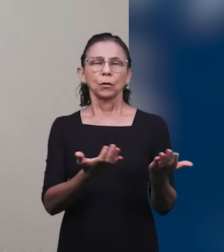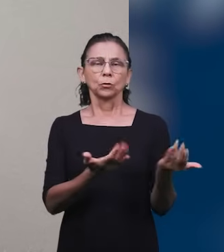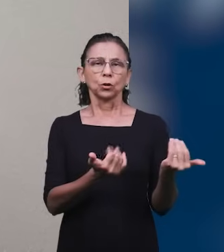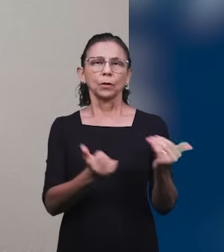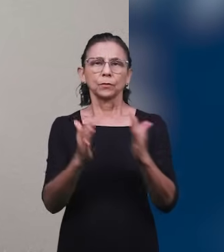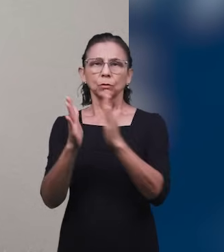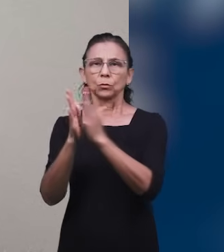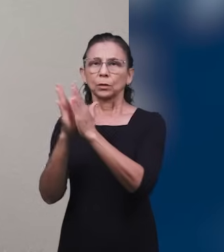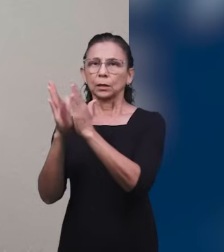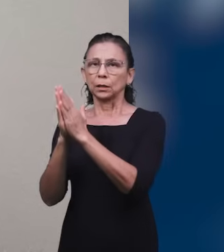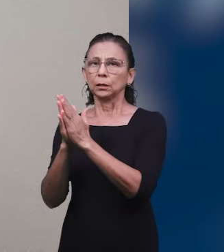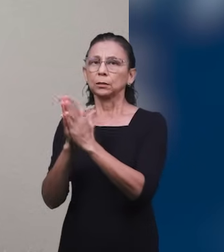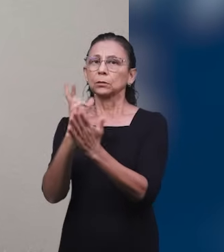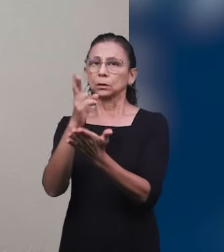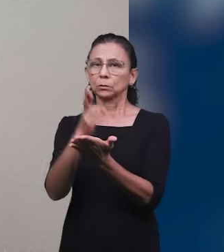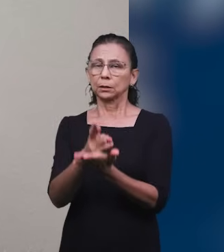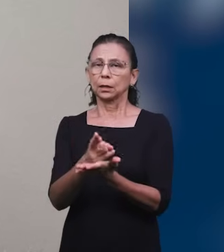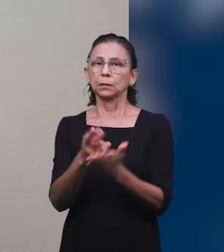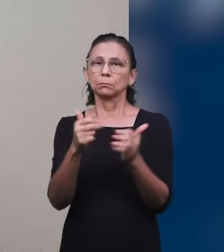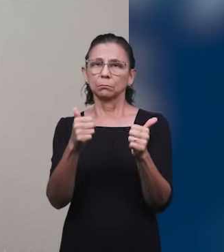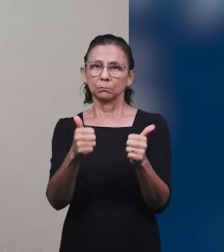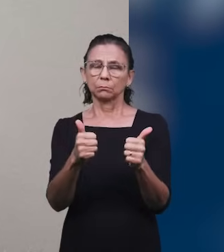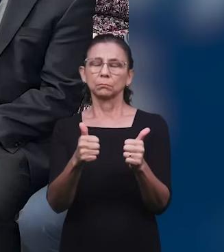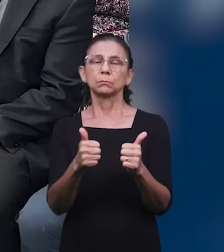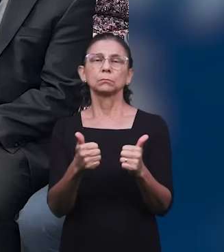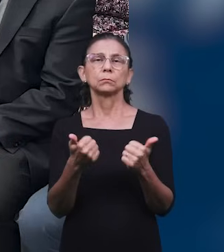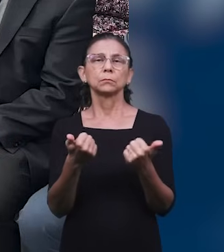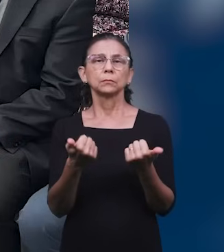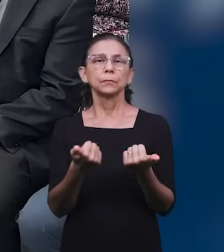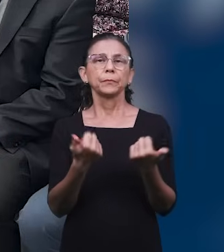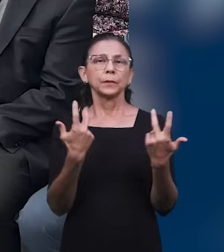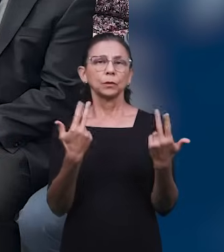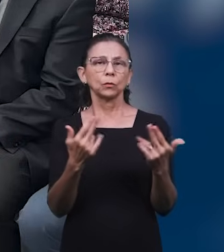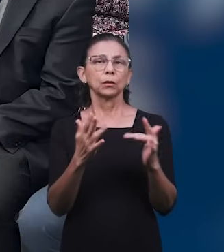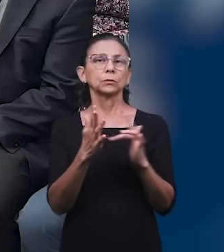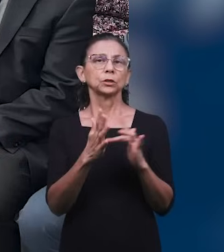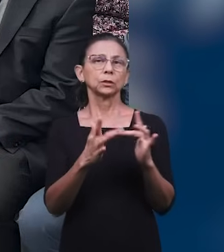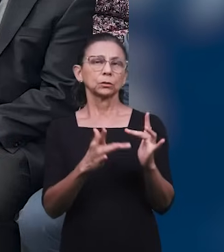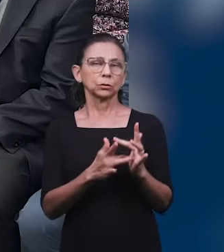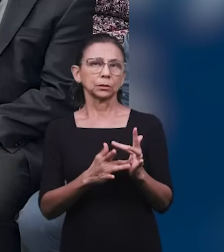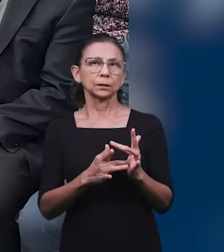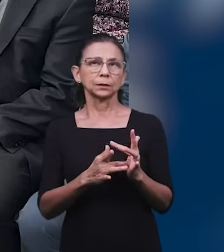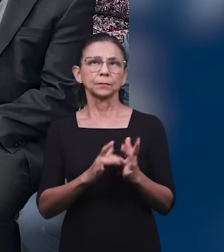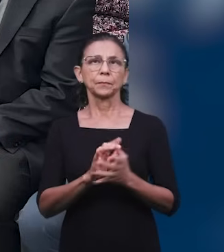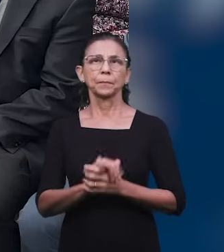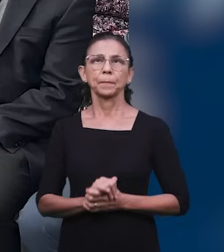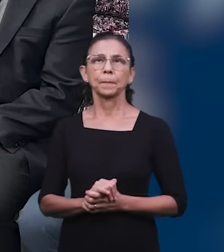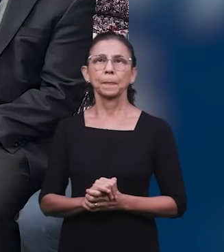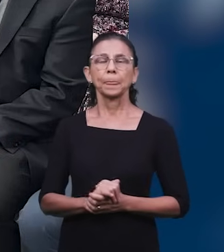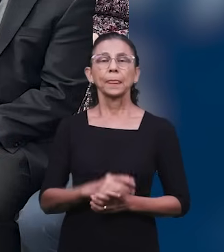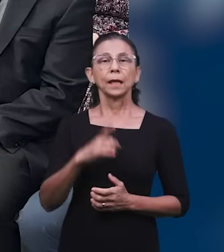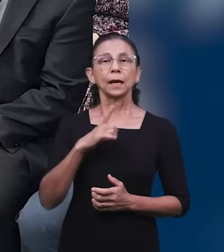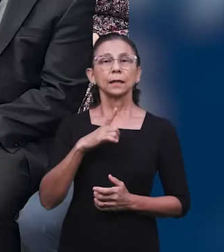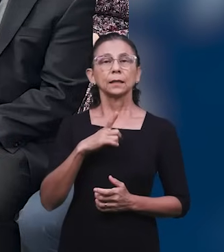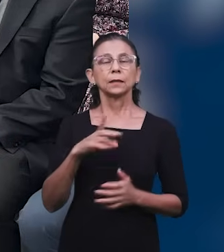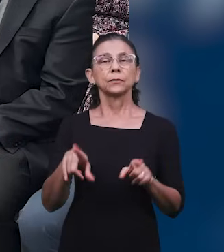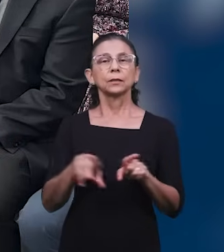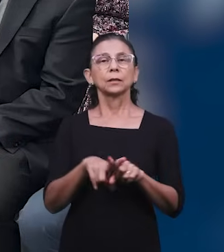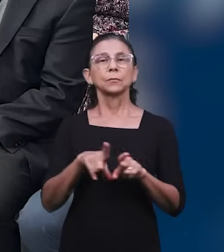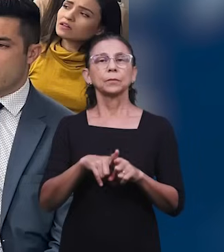jovens, seguindo o exemplo de Jesus. Após a vigília, a ICM Toronto participou do culto de ceia